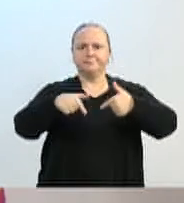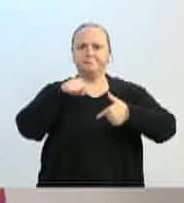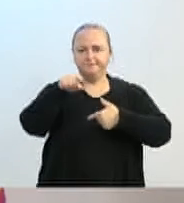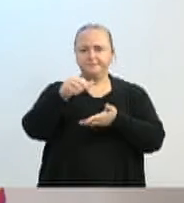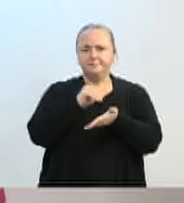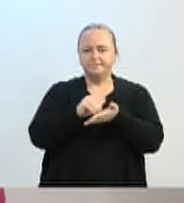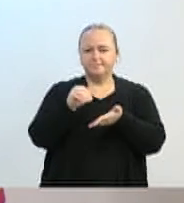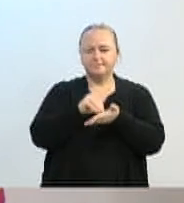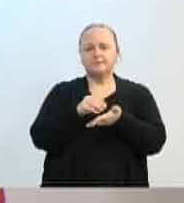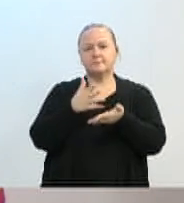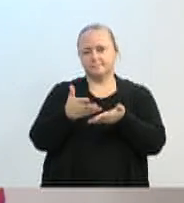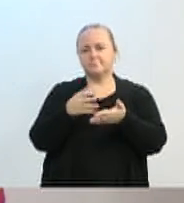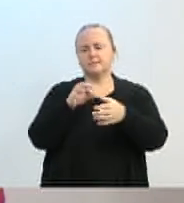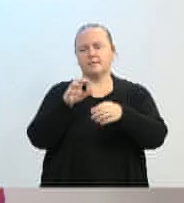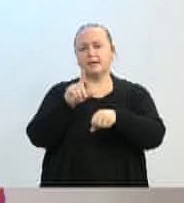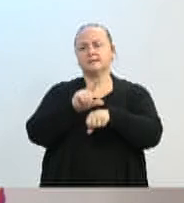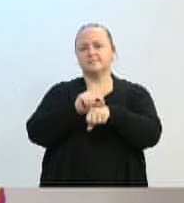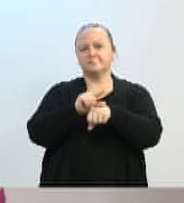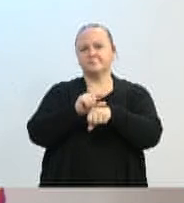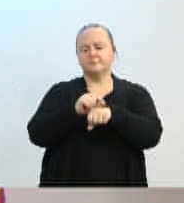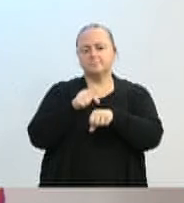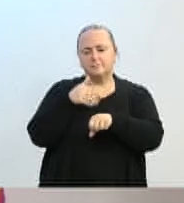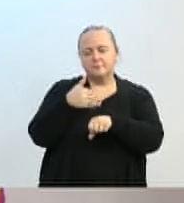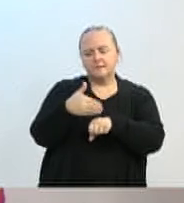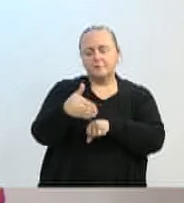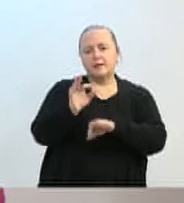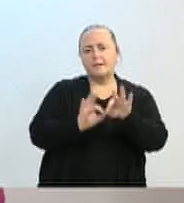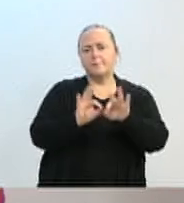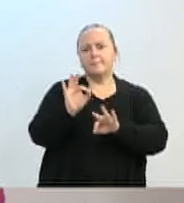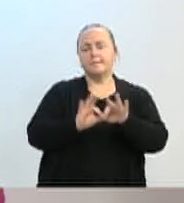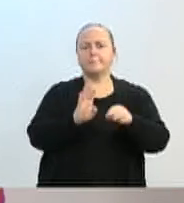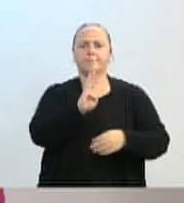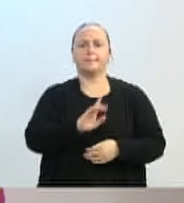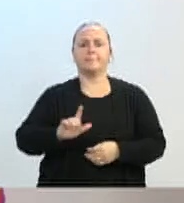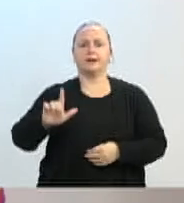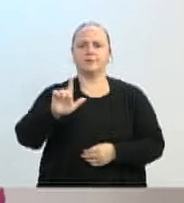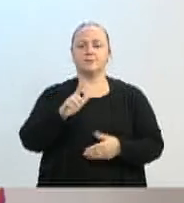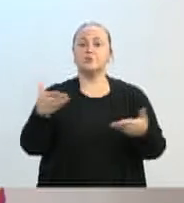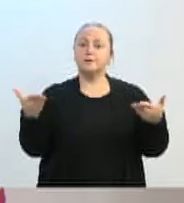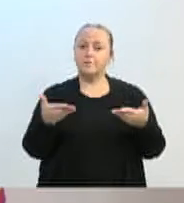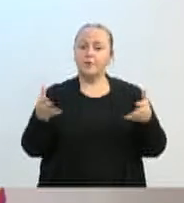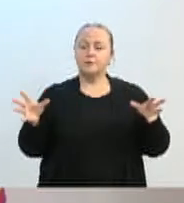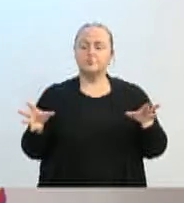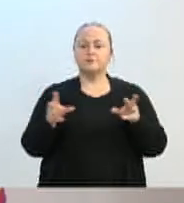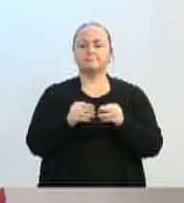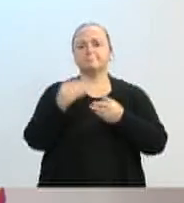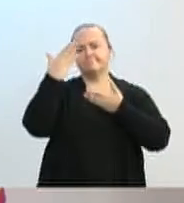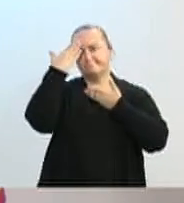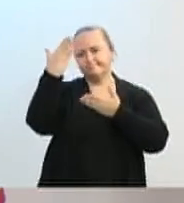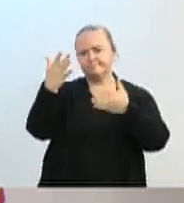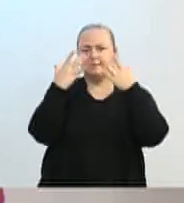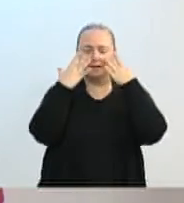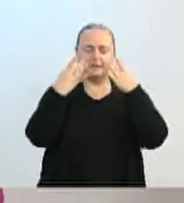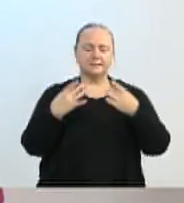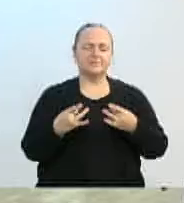Secretaria de Educação vem planejando aqui para a nossa cidade. Na tarde de hoje será isso. Muito obrigado pela atenção dos colegas vereadores.